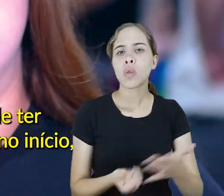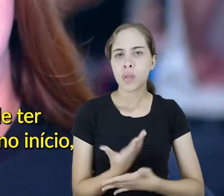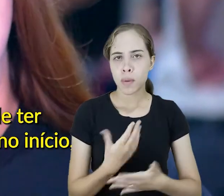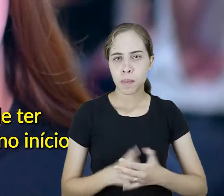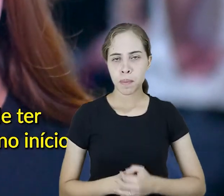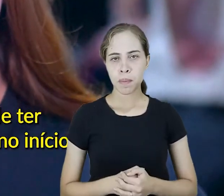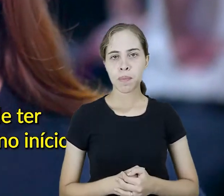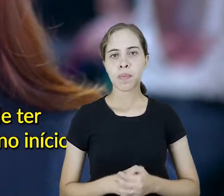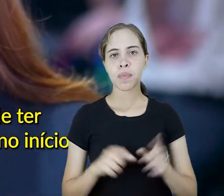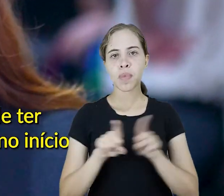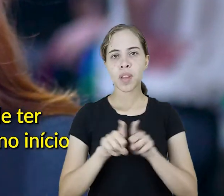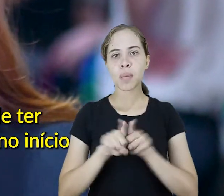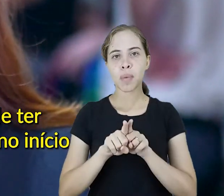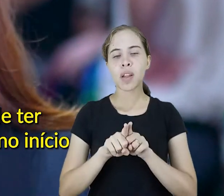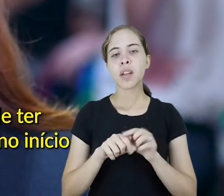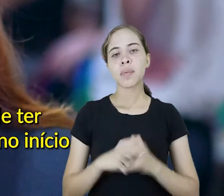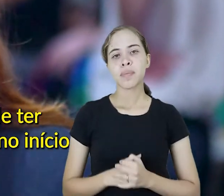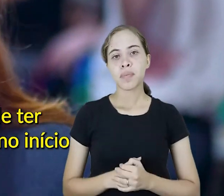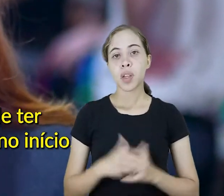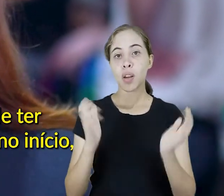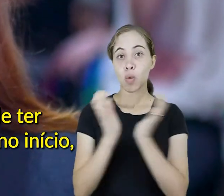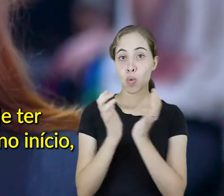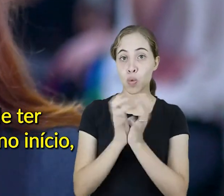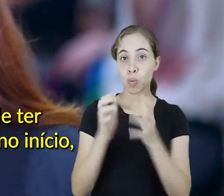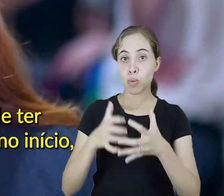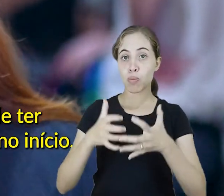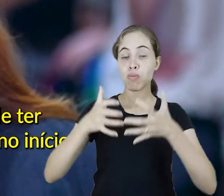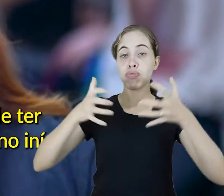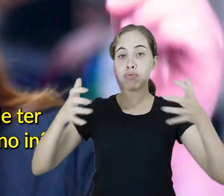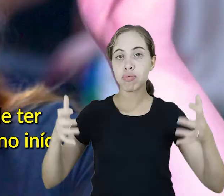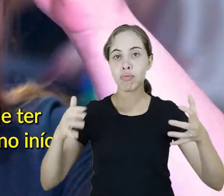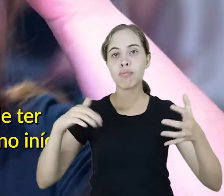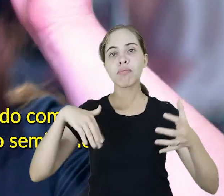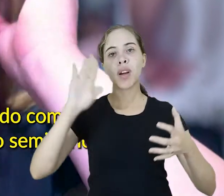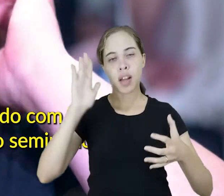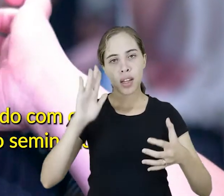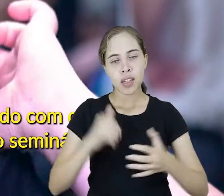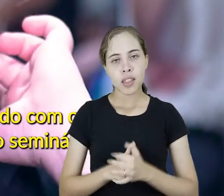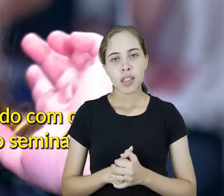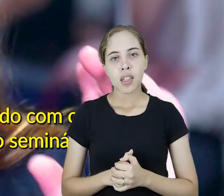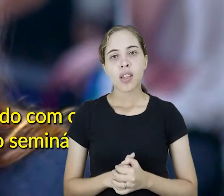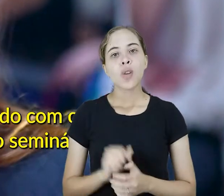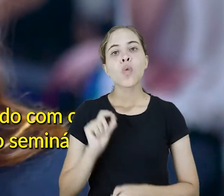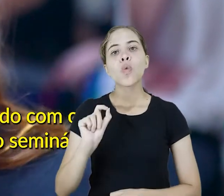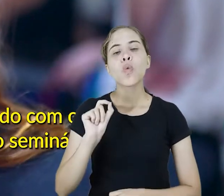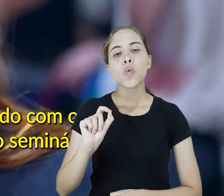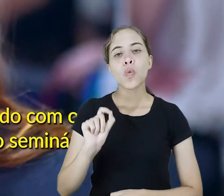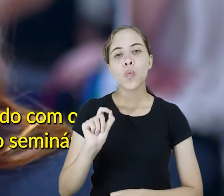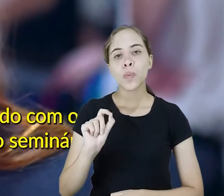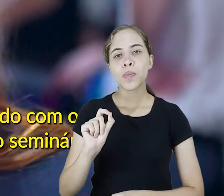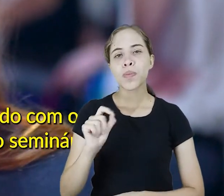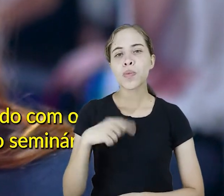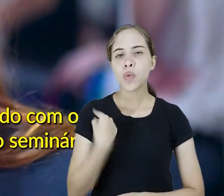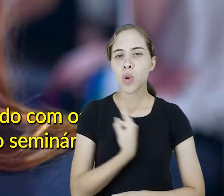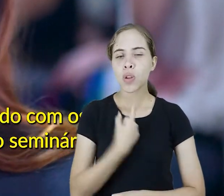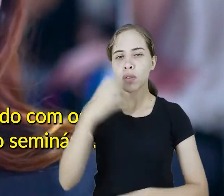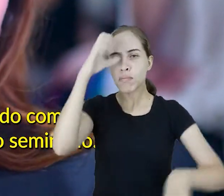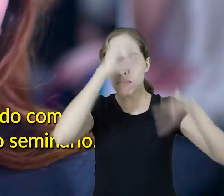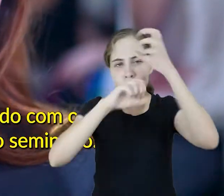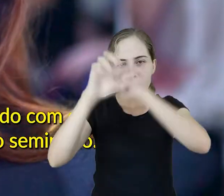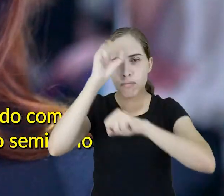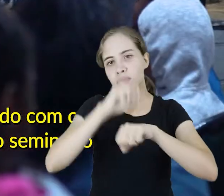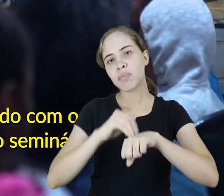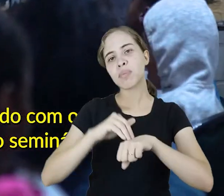Os pontos positivos de ter uma turma maior, né, do que no início é que a gente vai aprendendo com